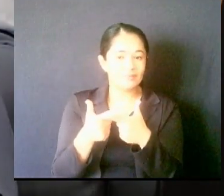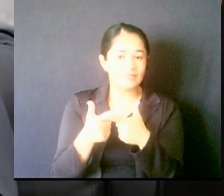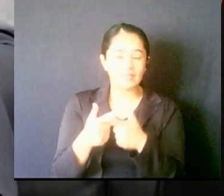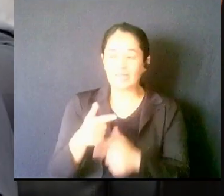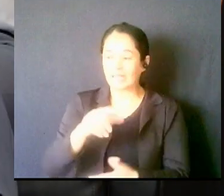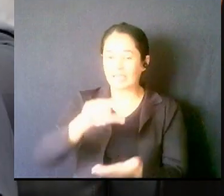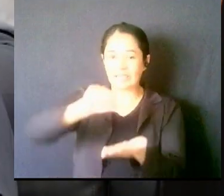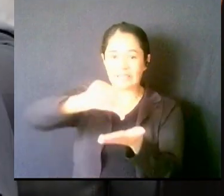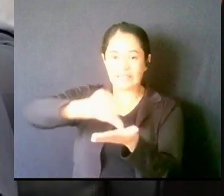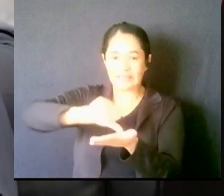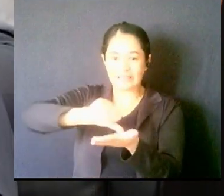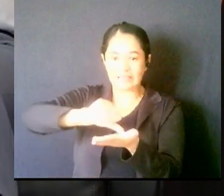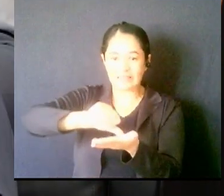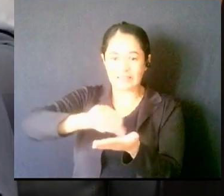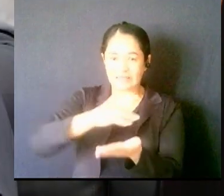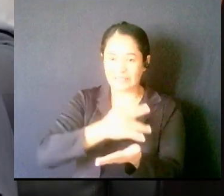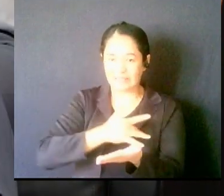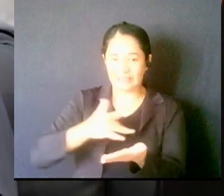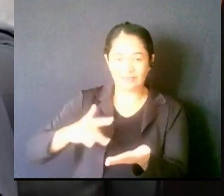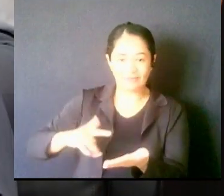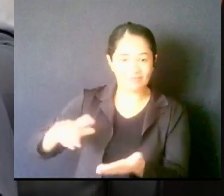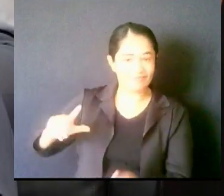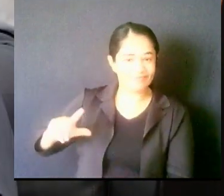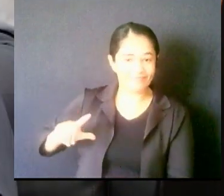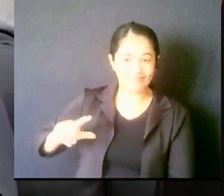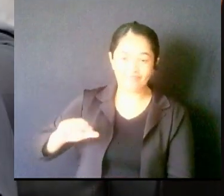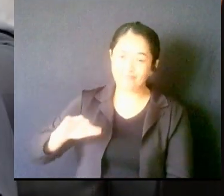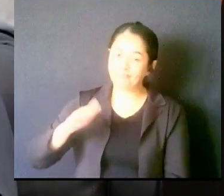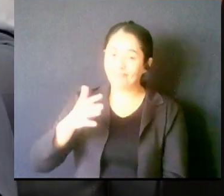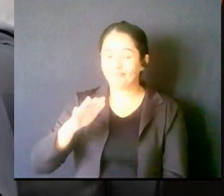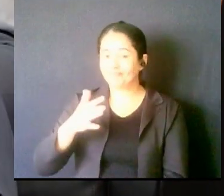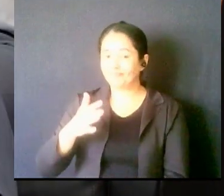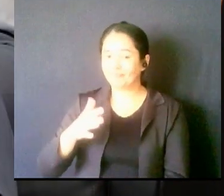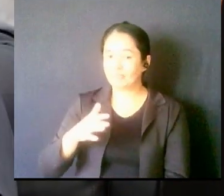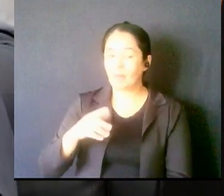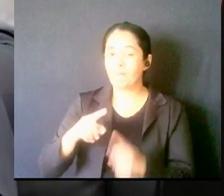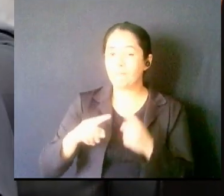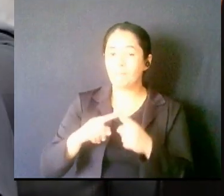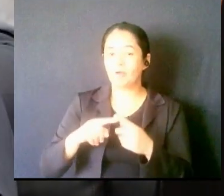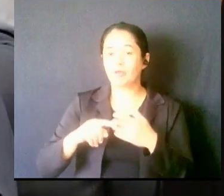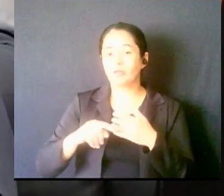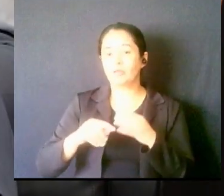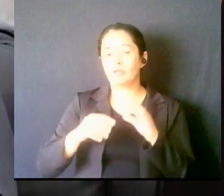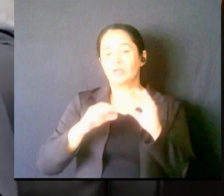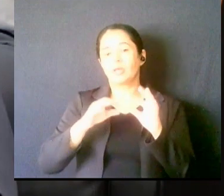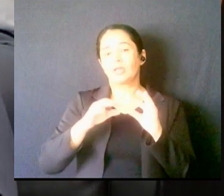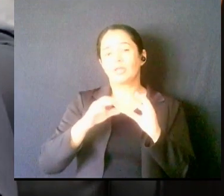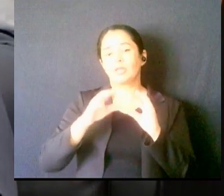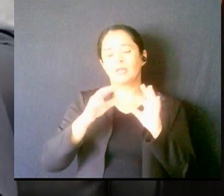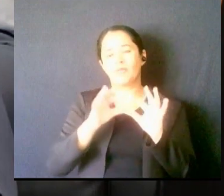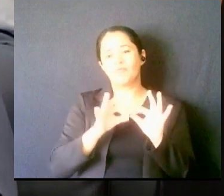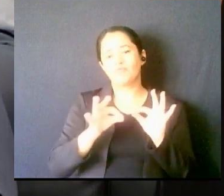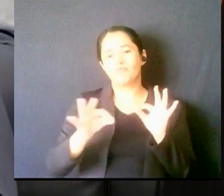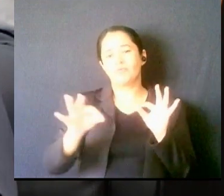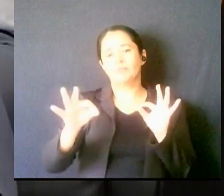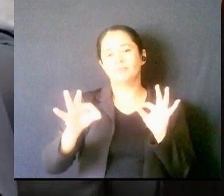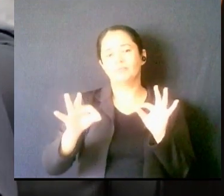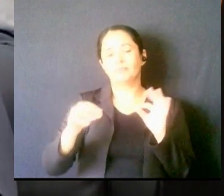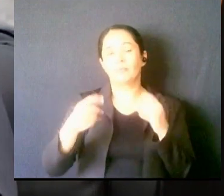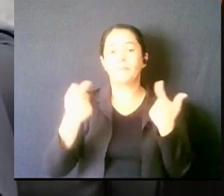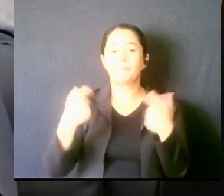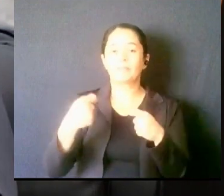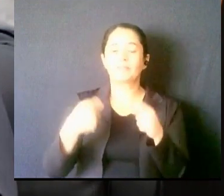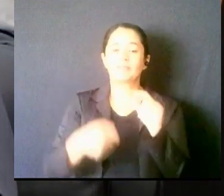ser colocados, que são os métodos de longa duração. E, além disso, precisa que os pais